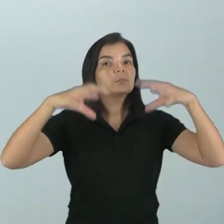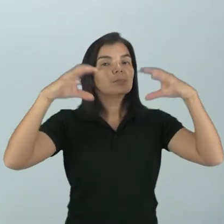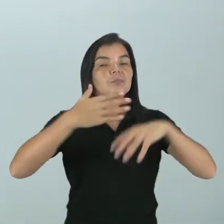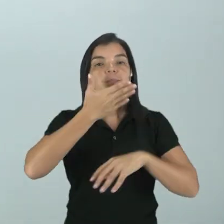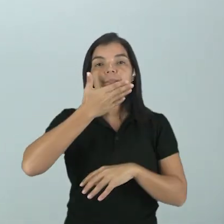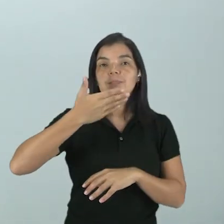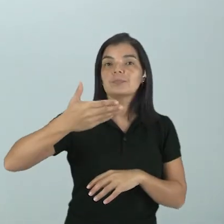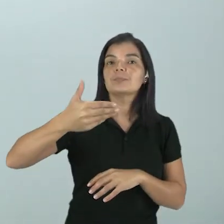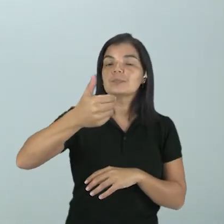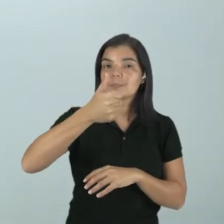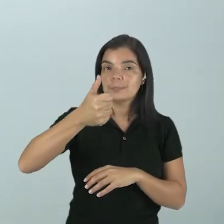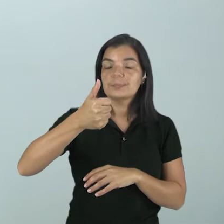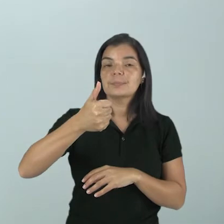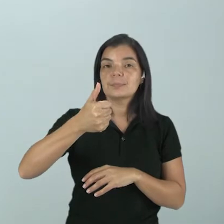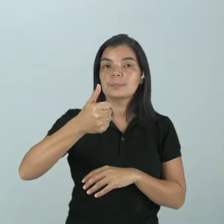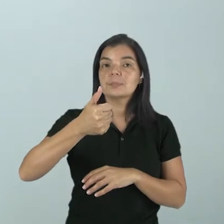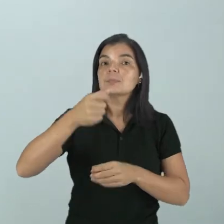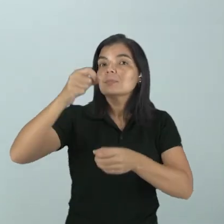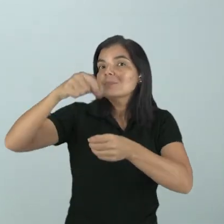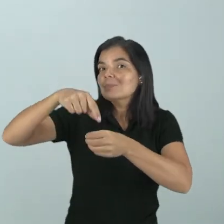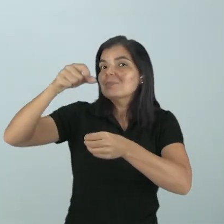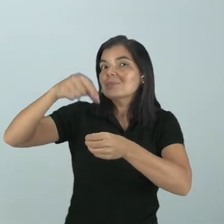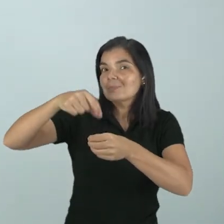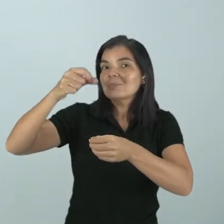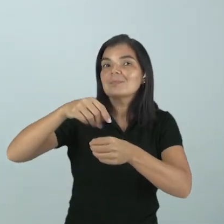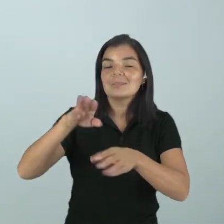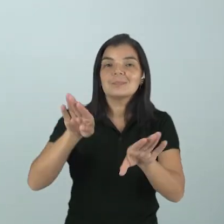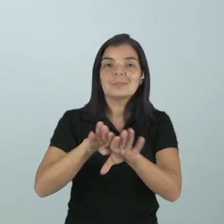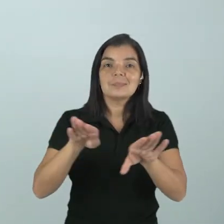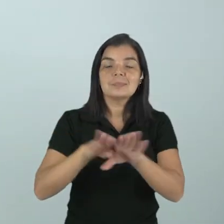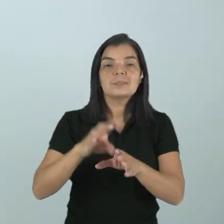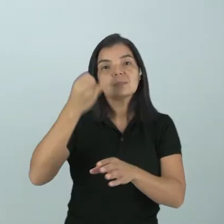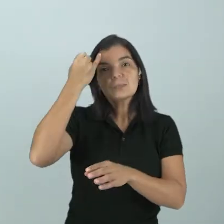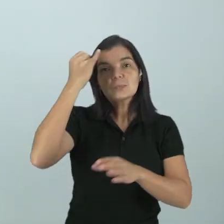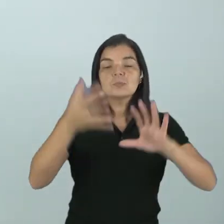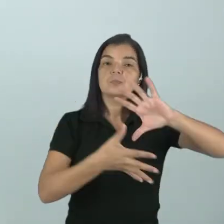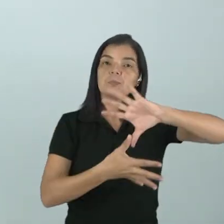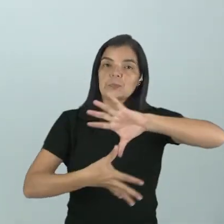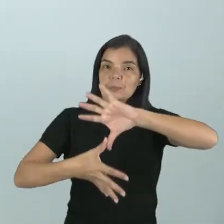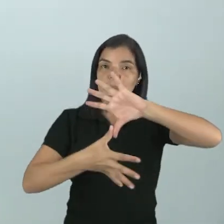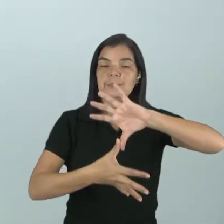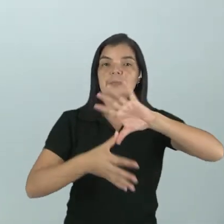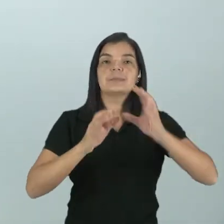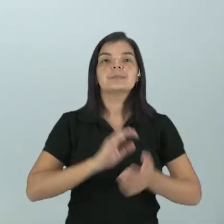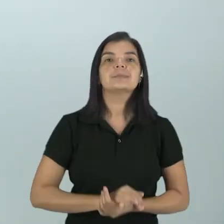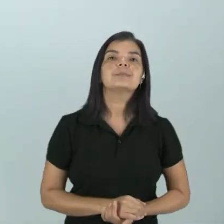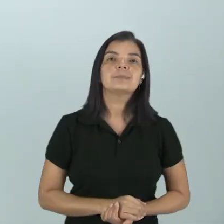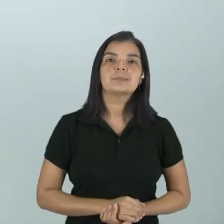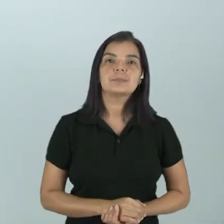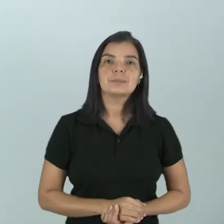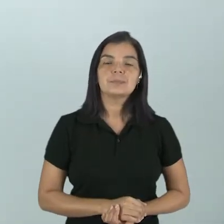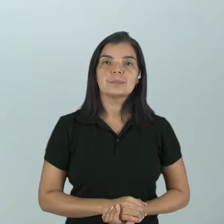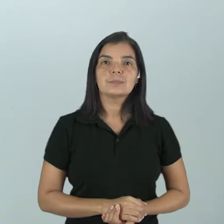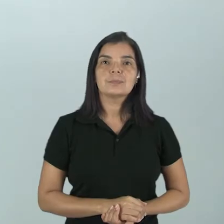melhor época para plantar, né? Então, eles criaram esses mapas para isso, tá bom?